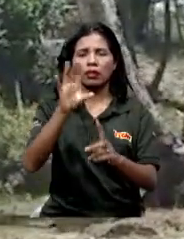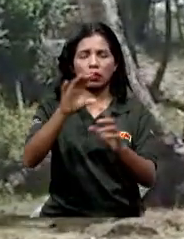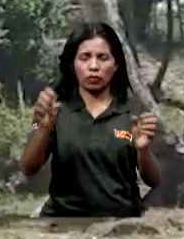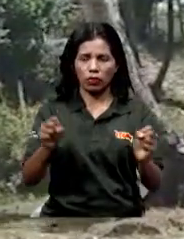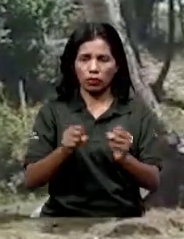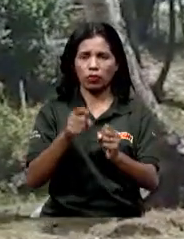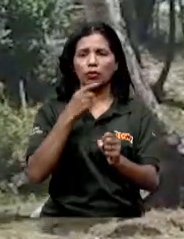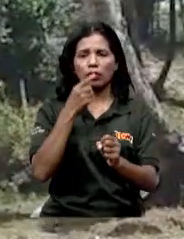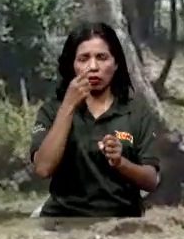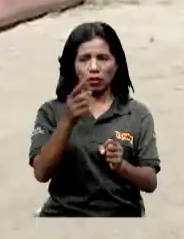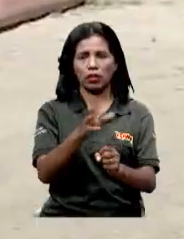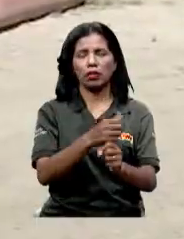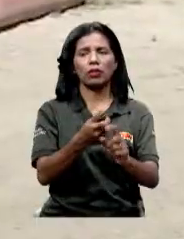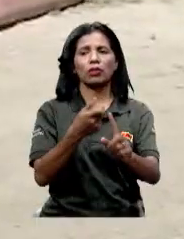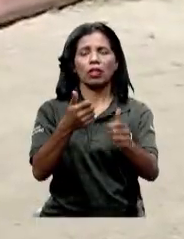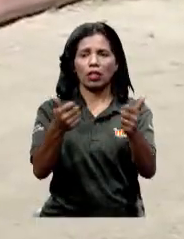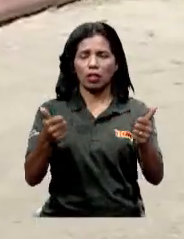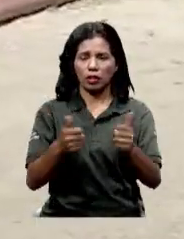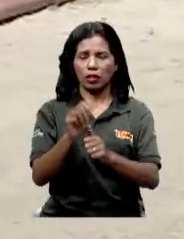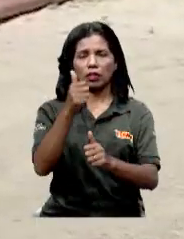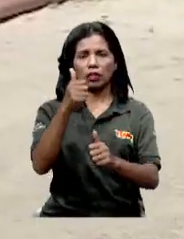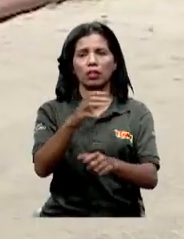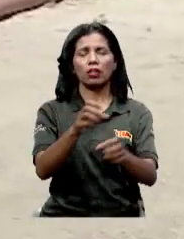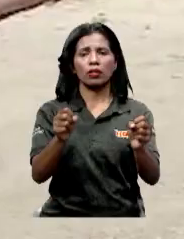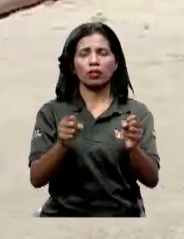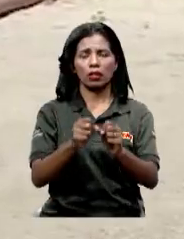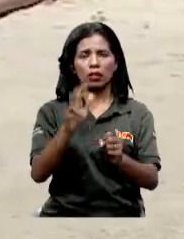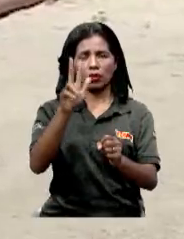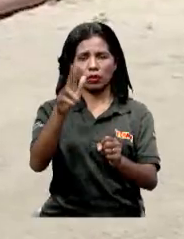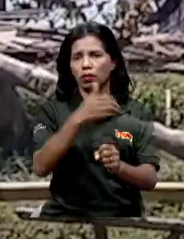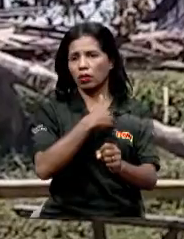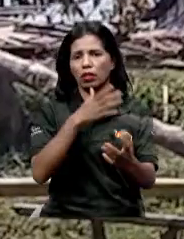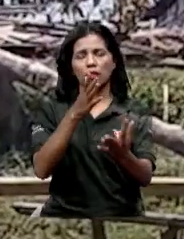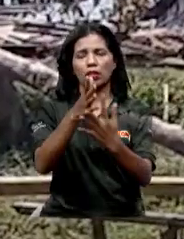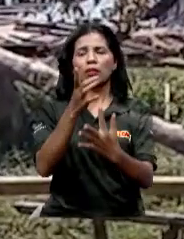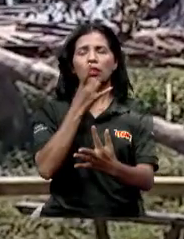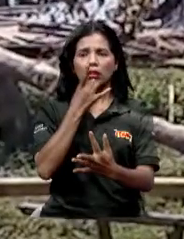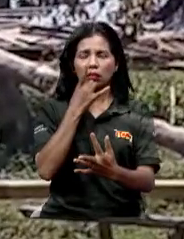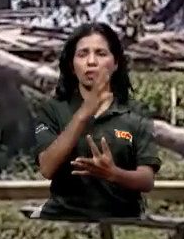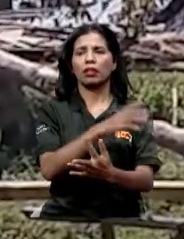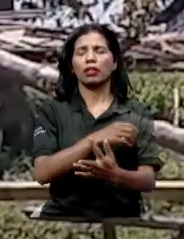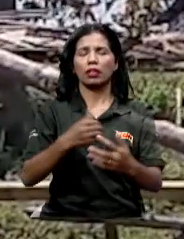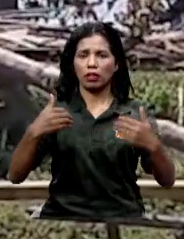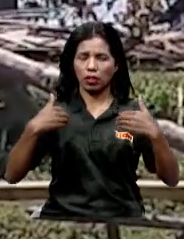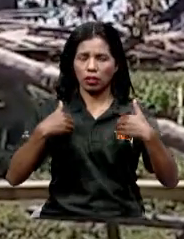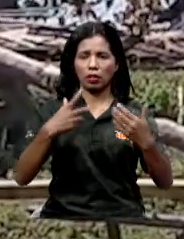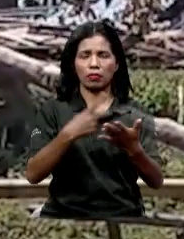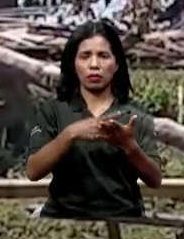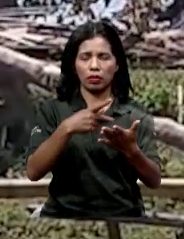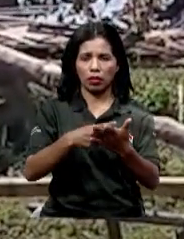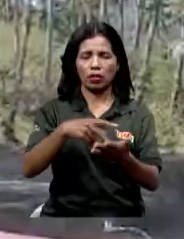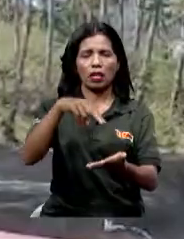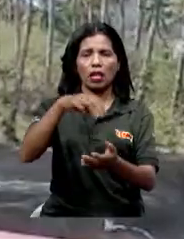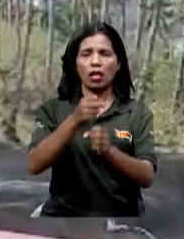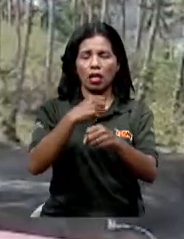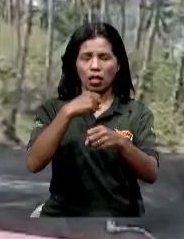a Leisu Simenes ateten, usa a aldeia Sanulu e a suco atelari, aldeia Toluma, se dá o acesso para a eletricidade. E a ona projeto instalação eletricidade